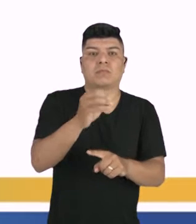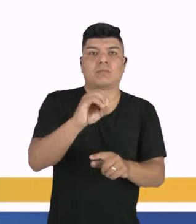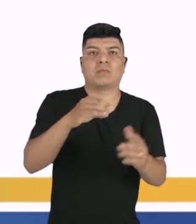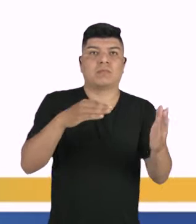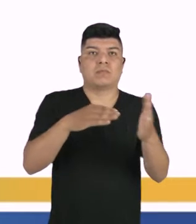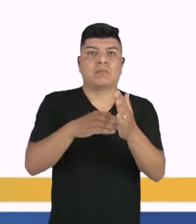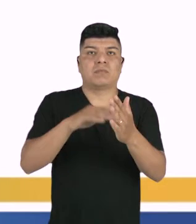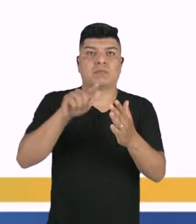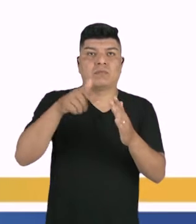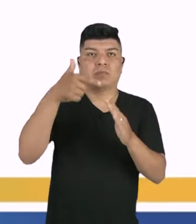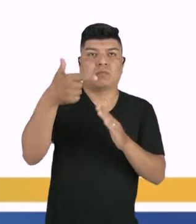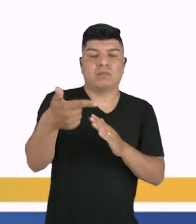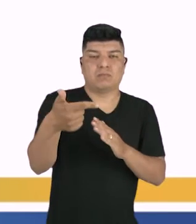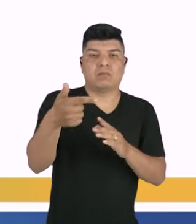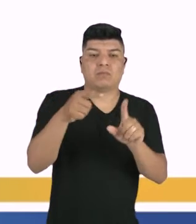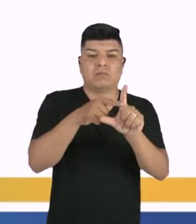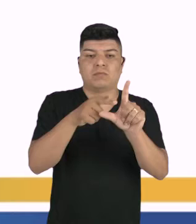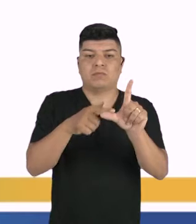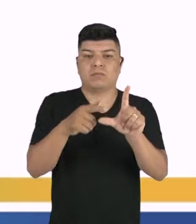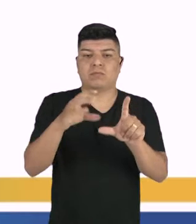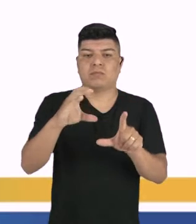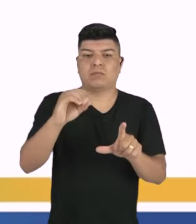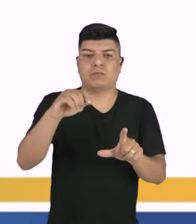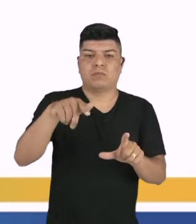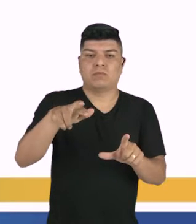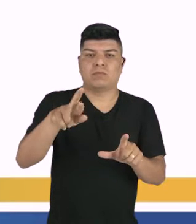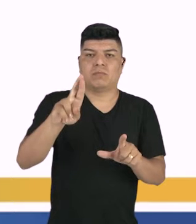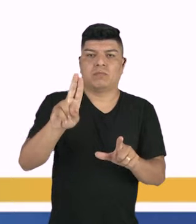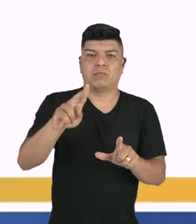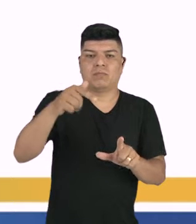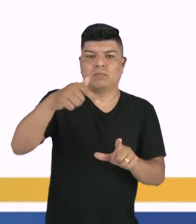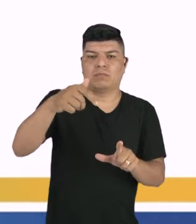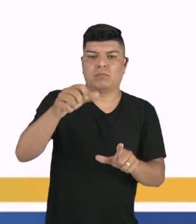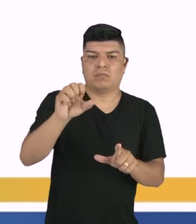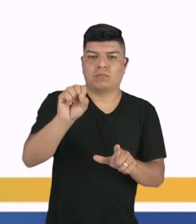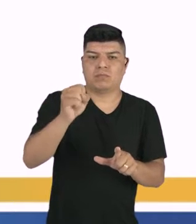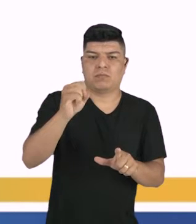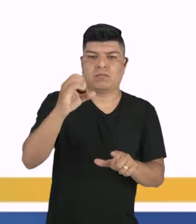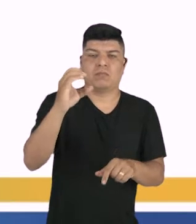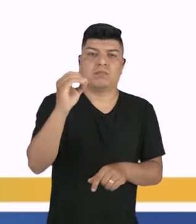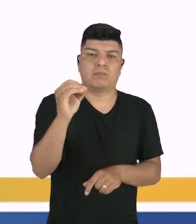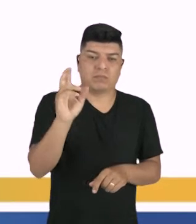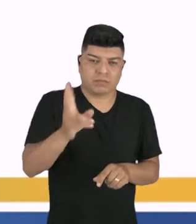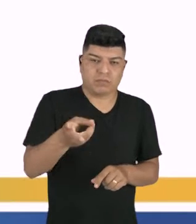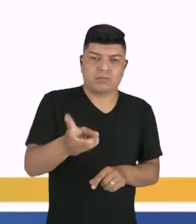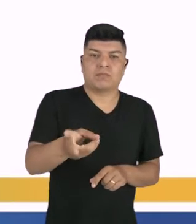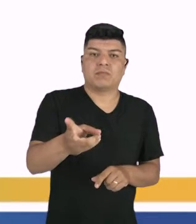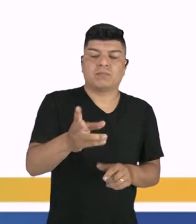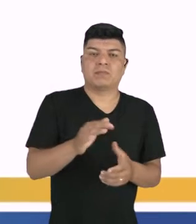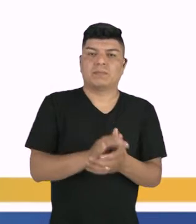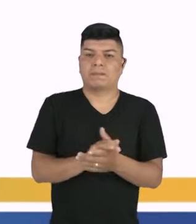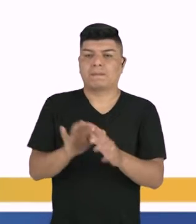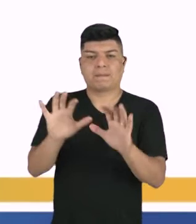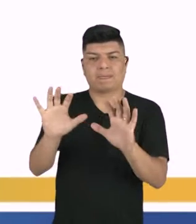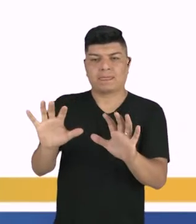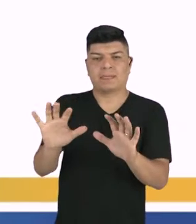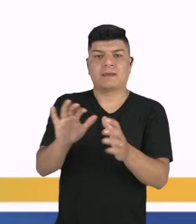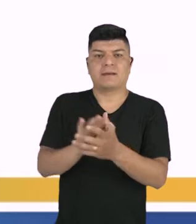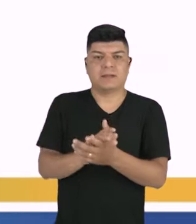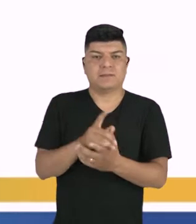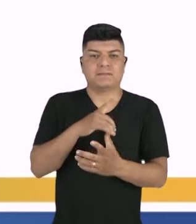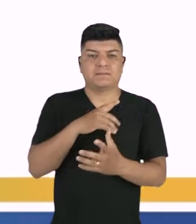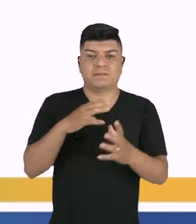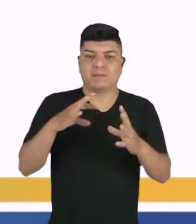chegamos ao próximo ângulo côngruo, que é o 780. E assim por diante. De tal forma que